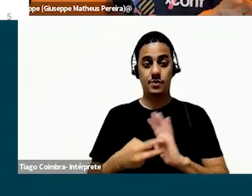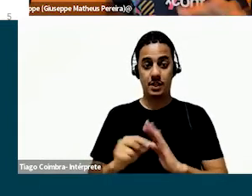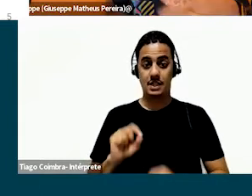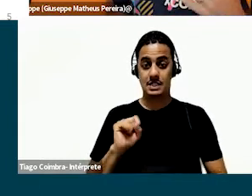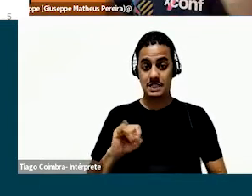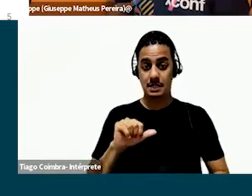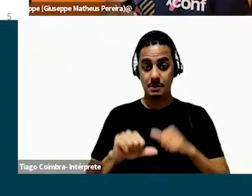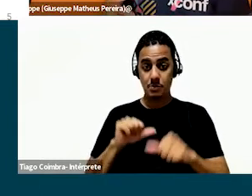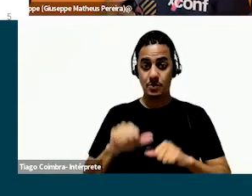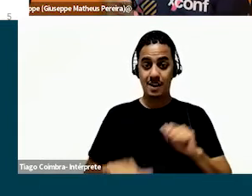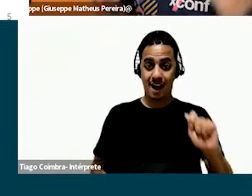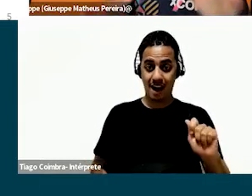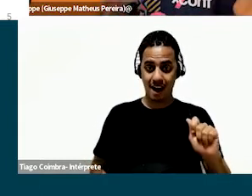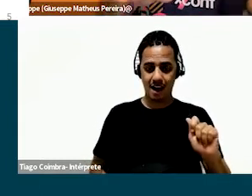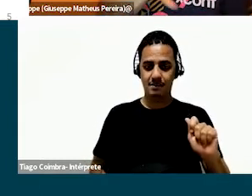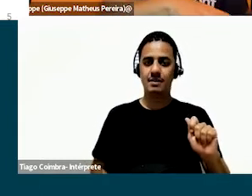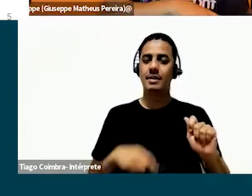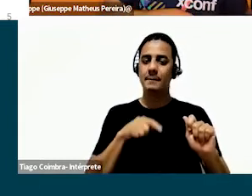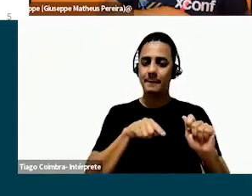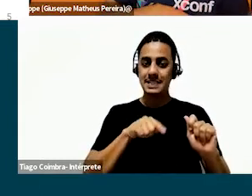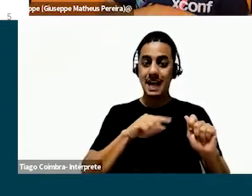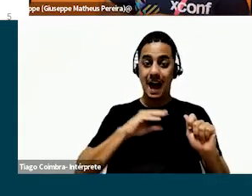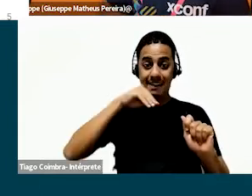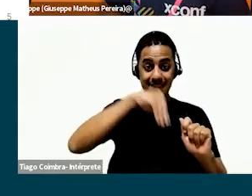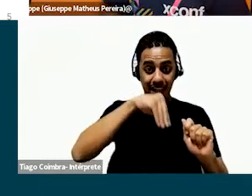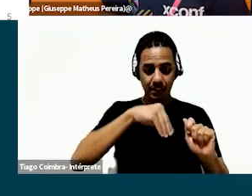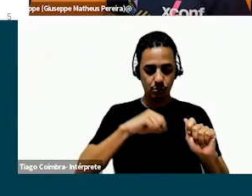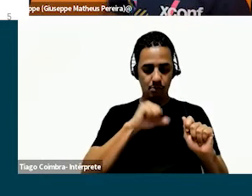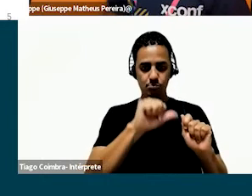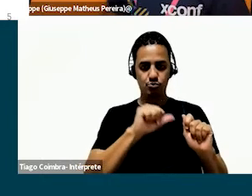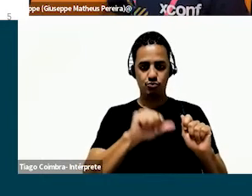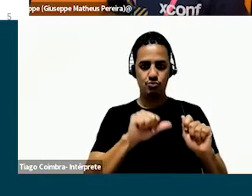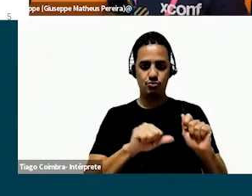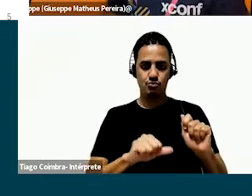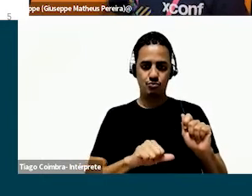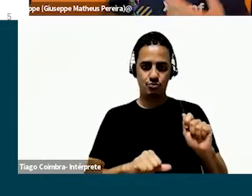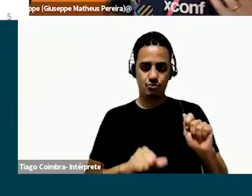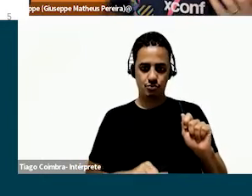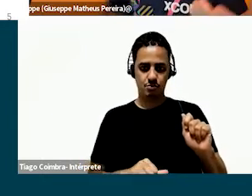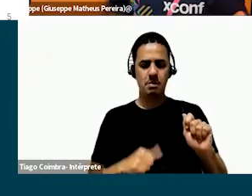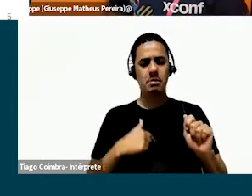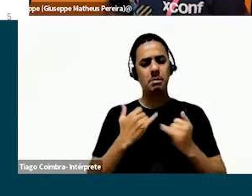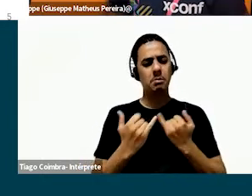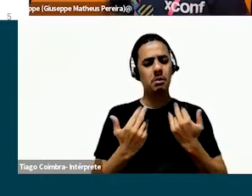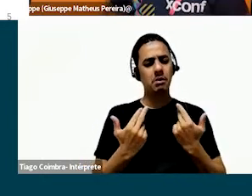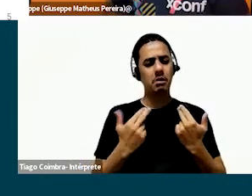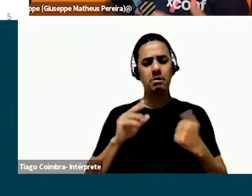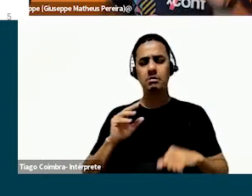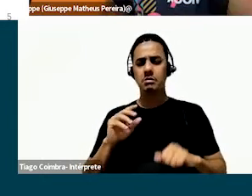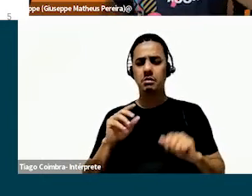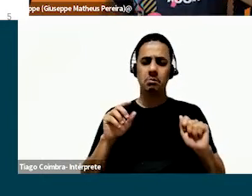A, logo você precisa alterar todos os subelementos de A. Isso parece um pouco com acoplamento,